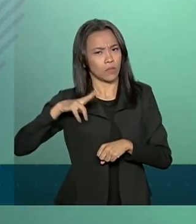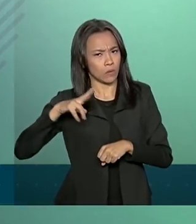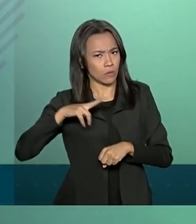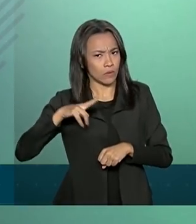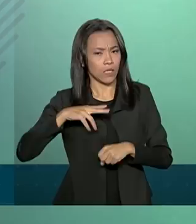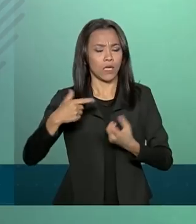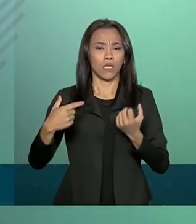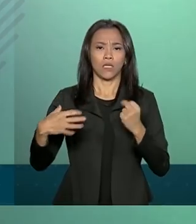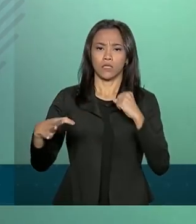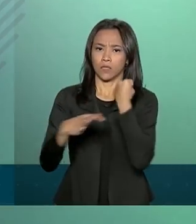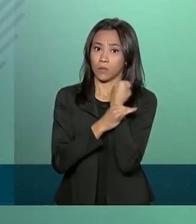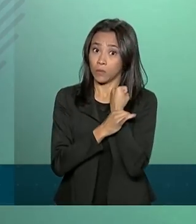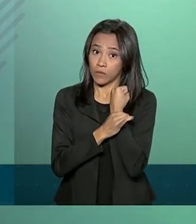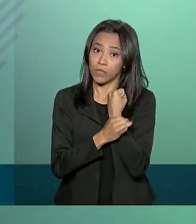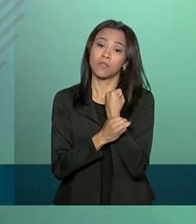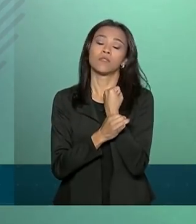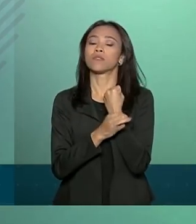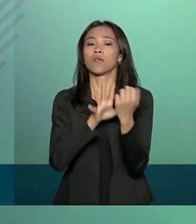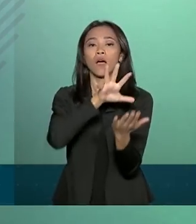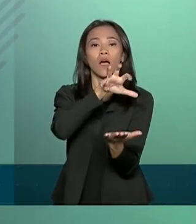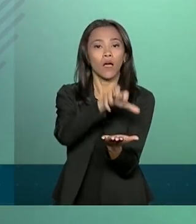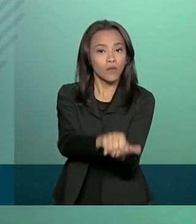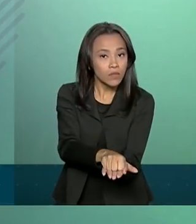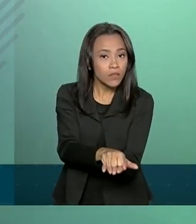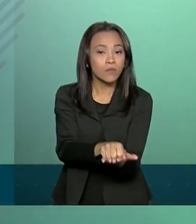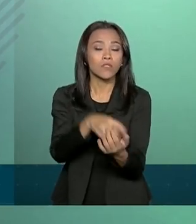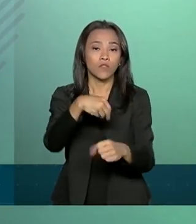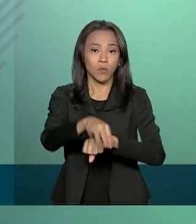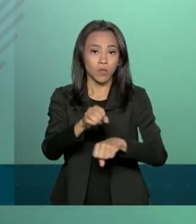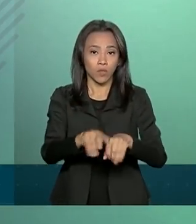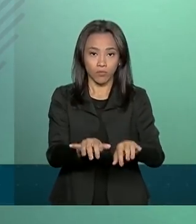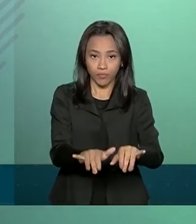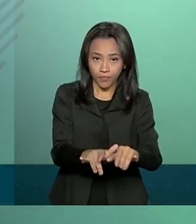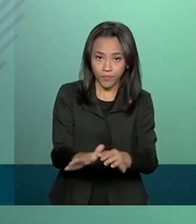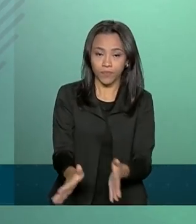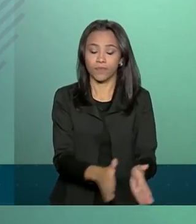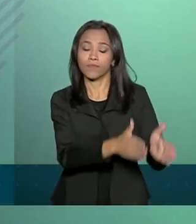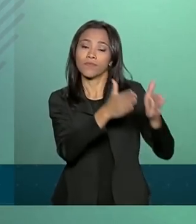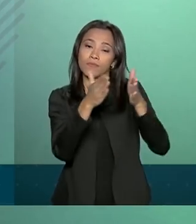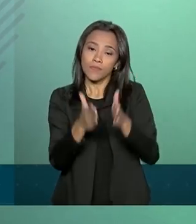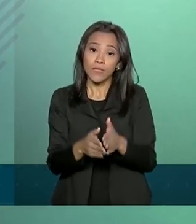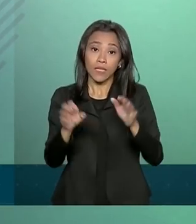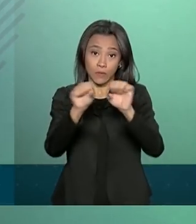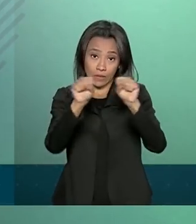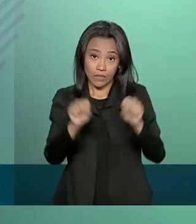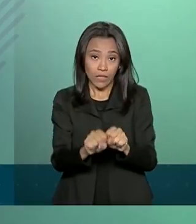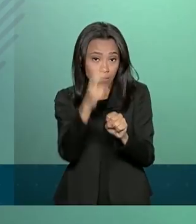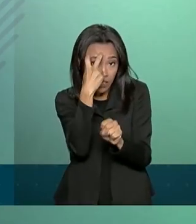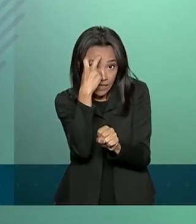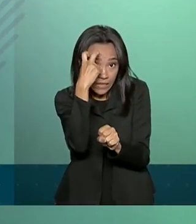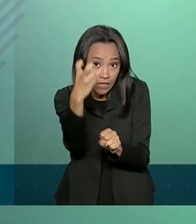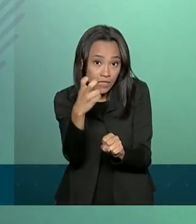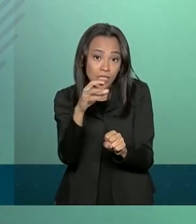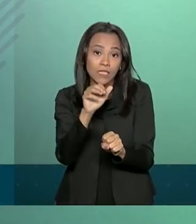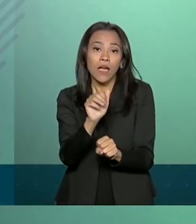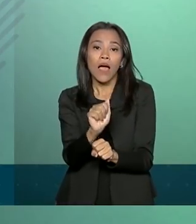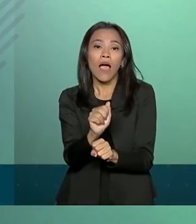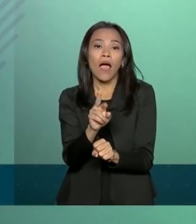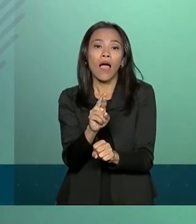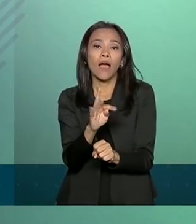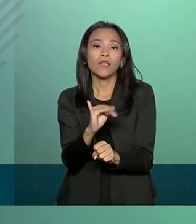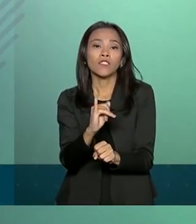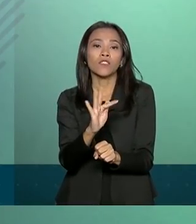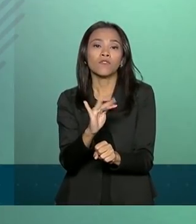dos dados armazenamento inteligência artificial e políticas anti